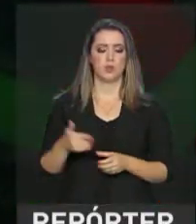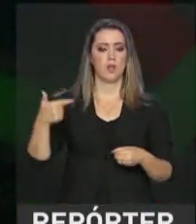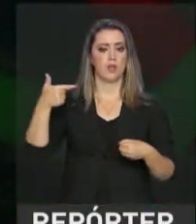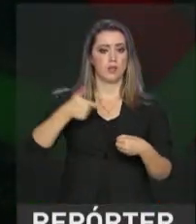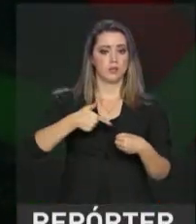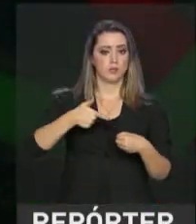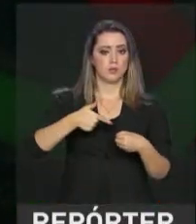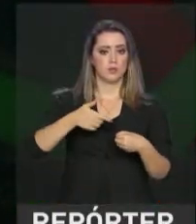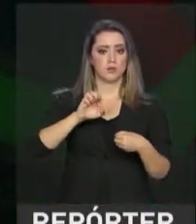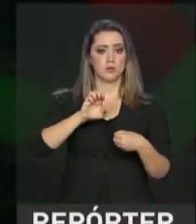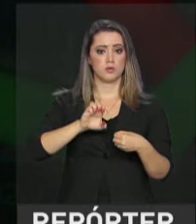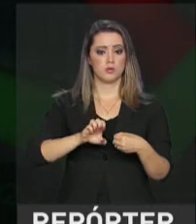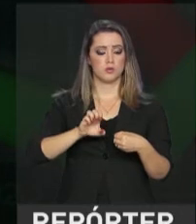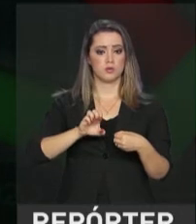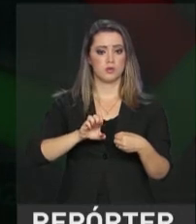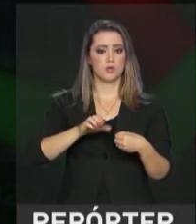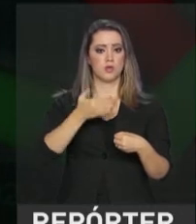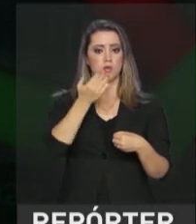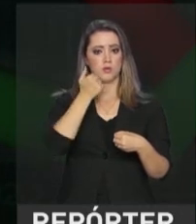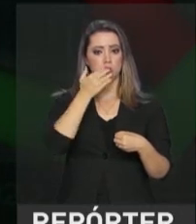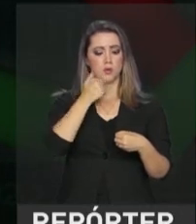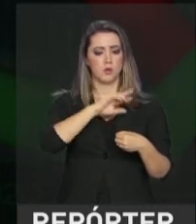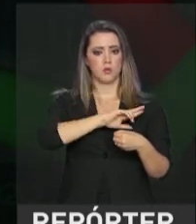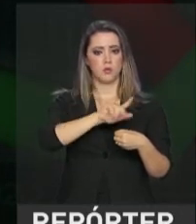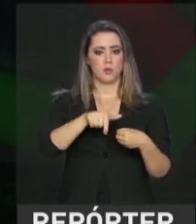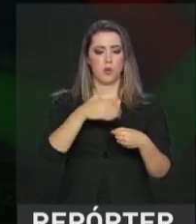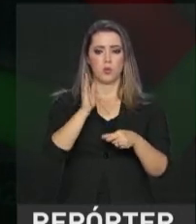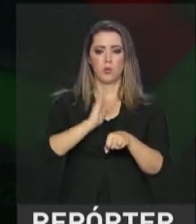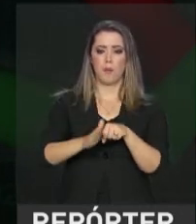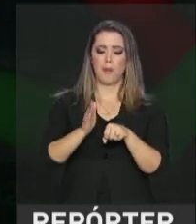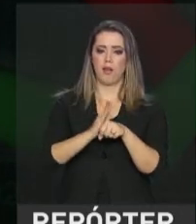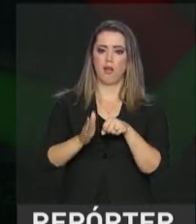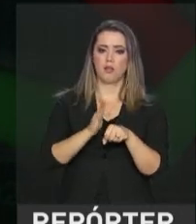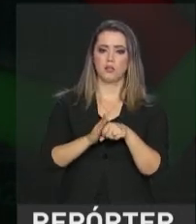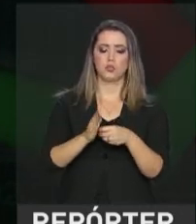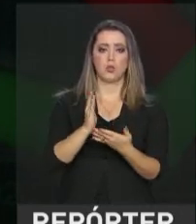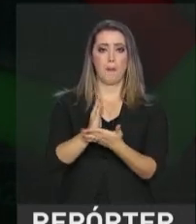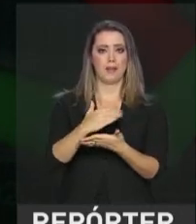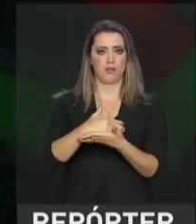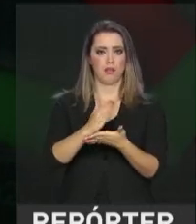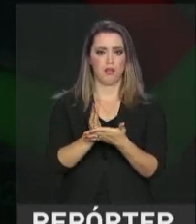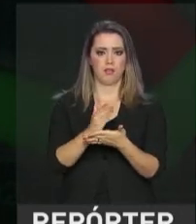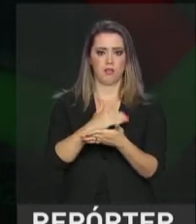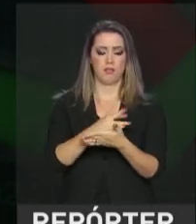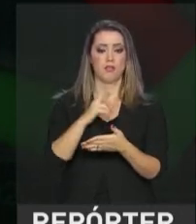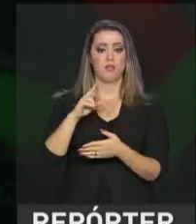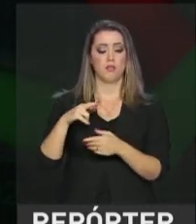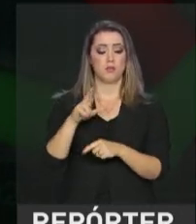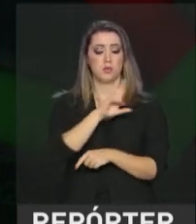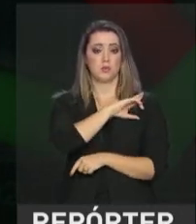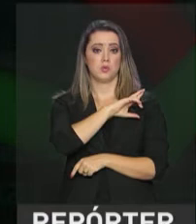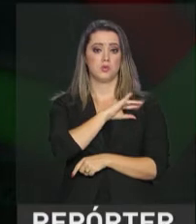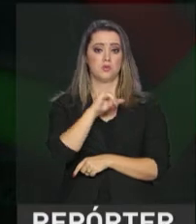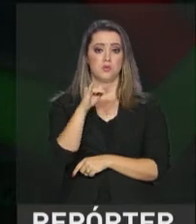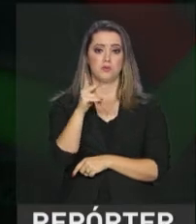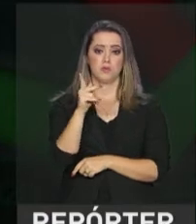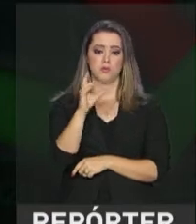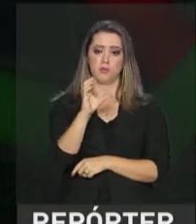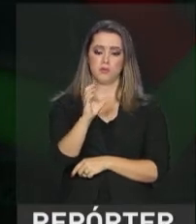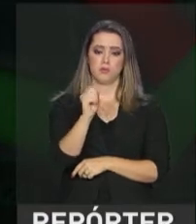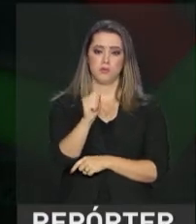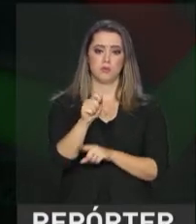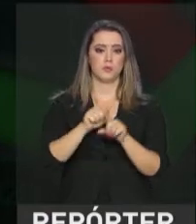etanol e alimentos de consumo em casa como tomate batata inglesa foram os responsáveis pelo aumento do ipc a no mês